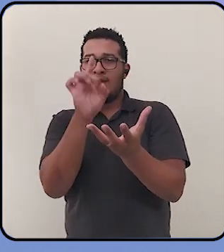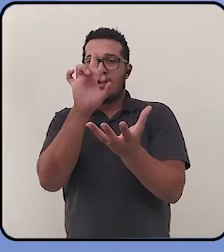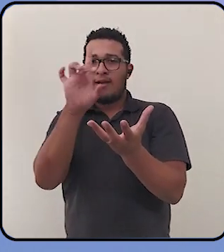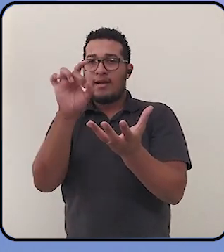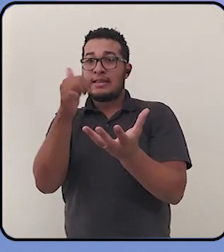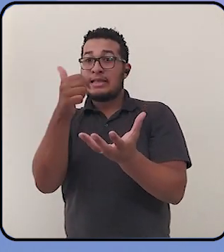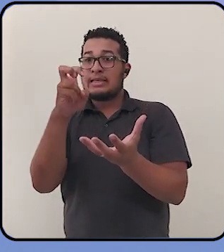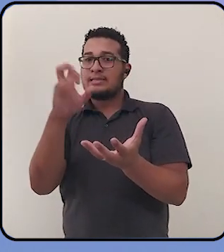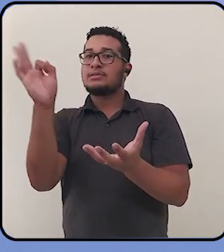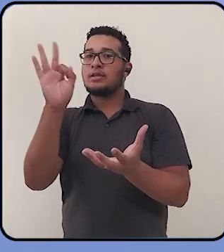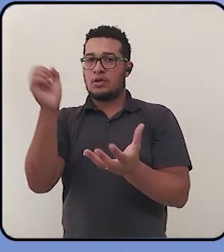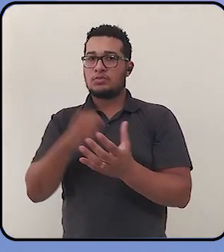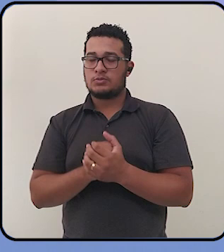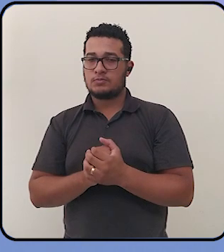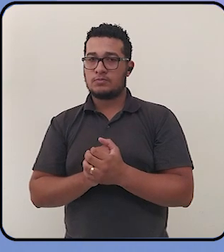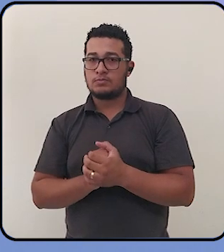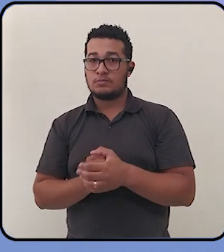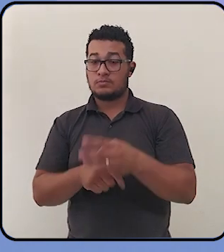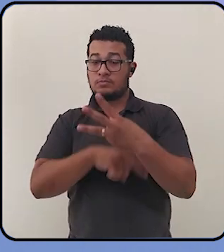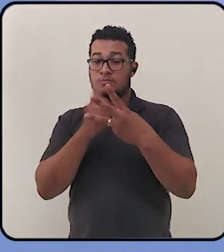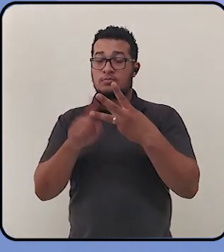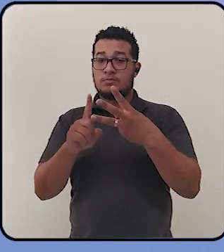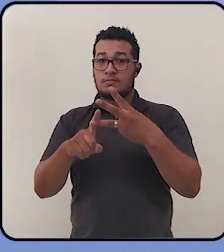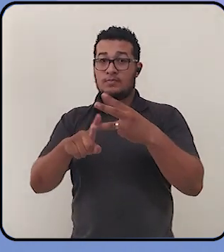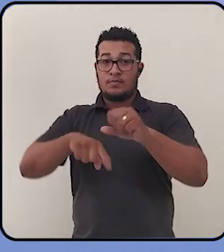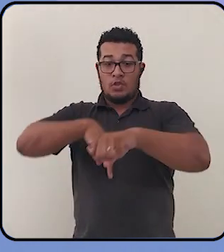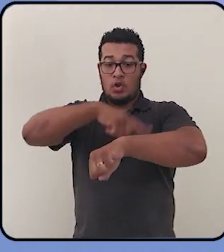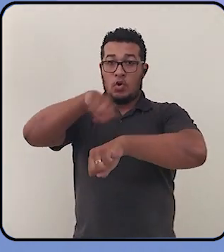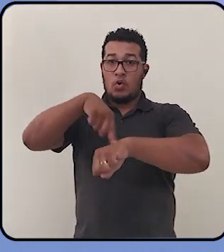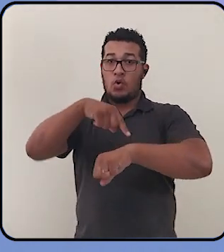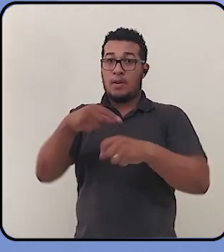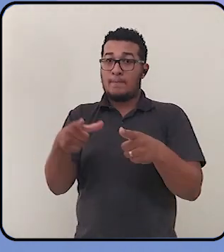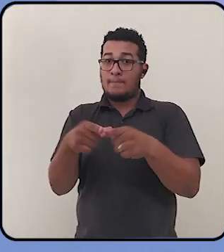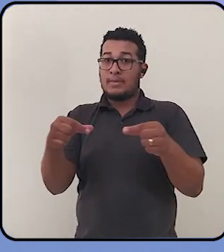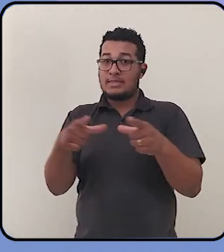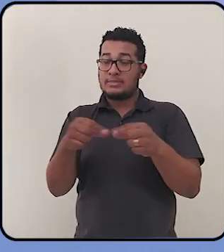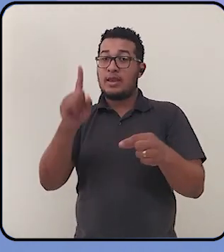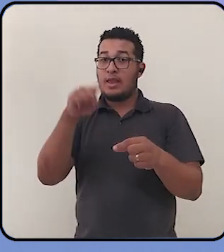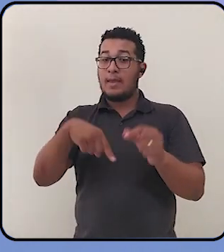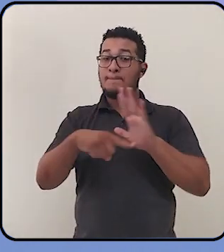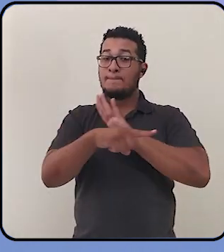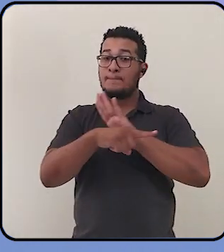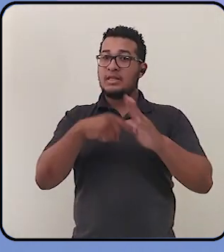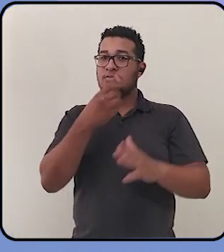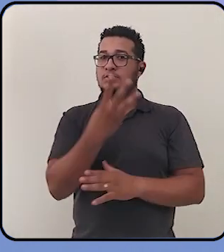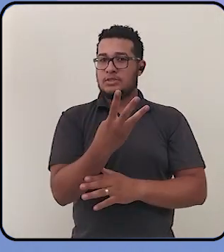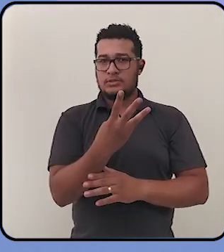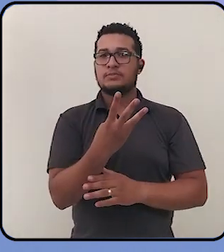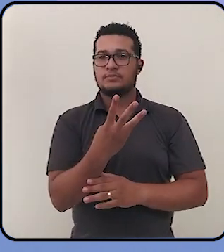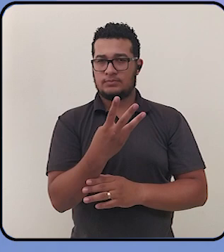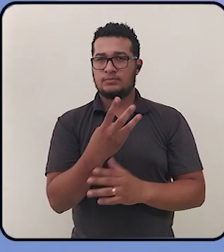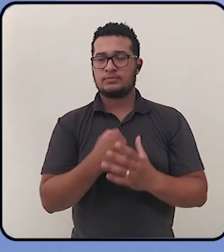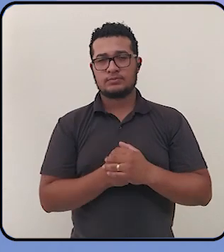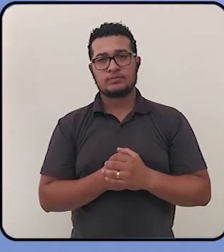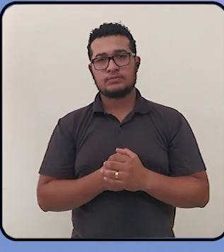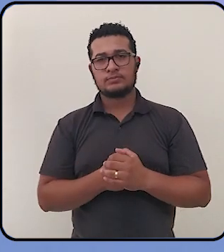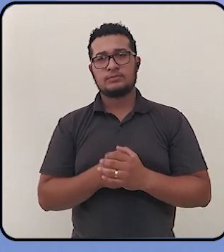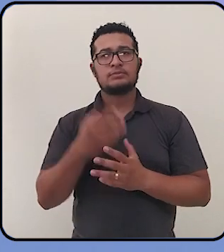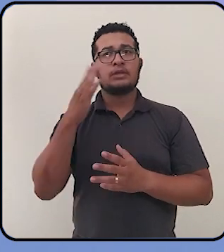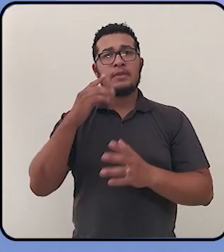15 graus. Terceira e última informação, a hora de Brasília é o